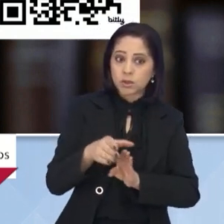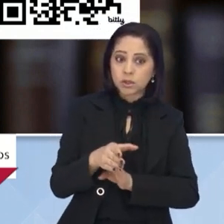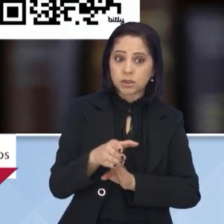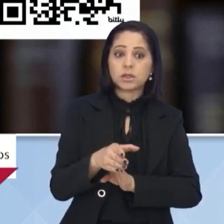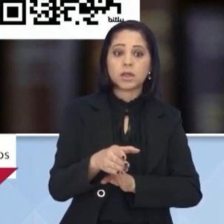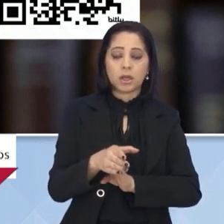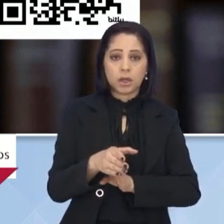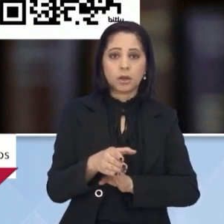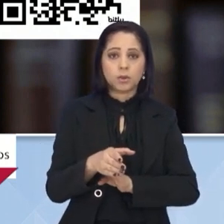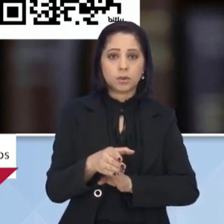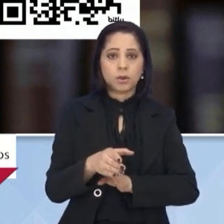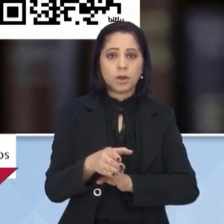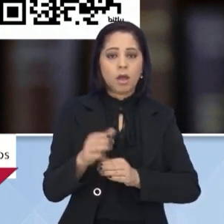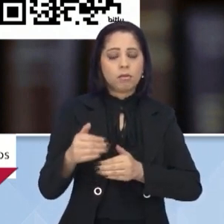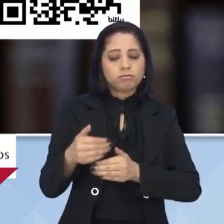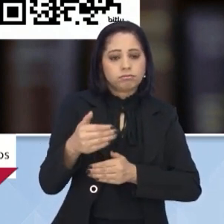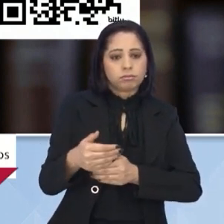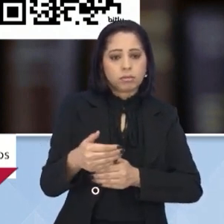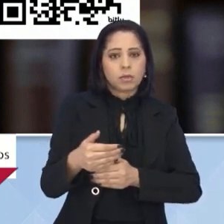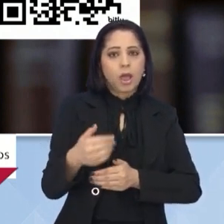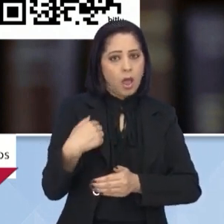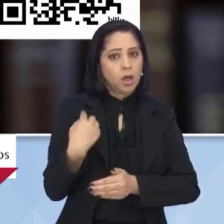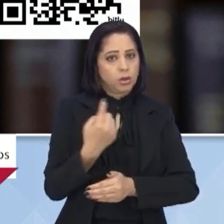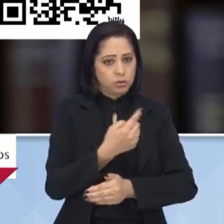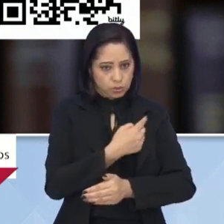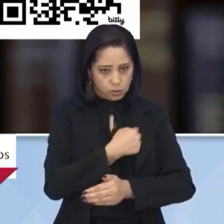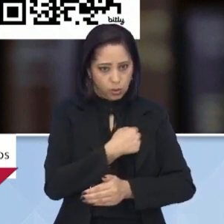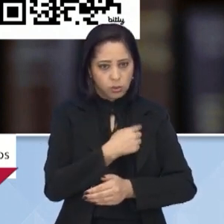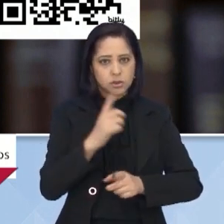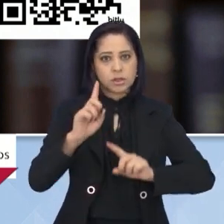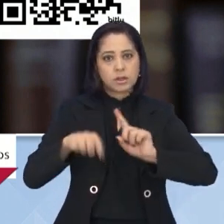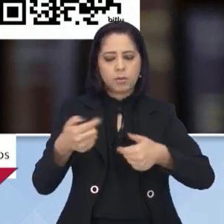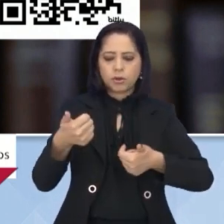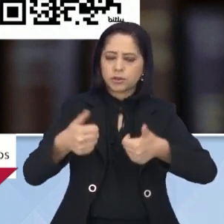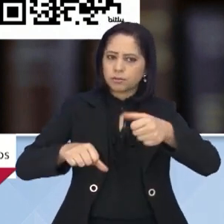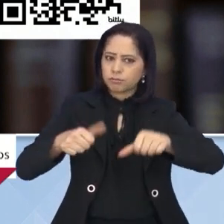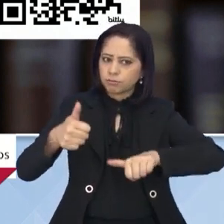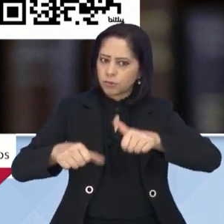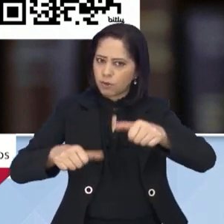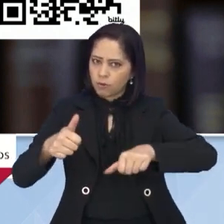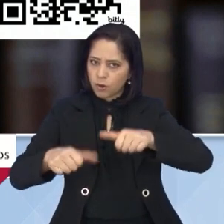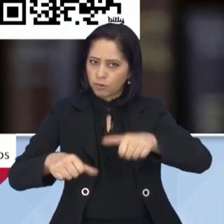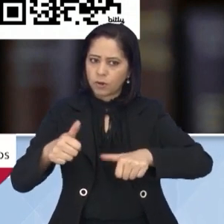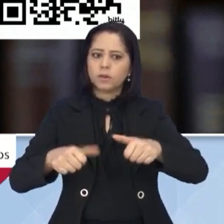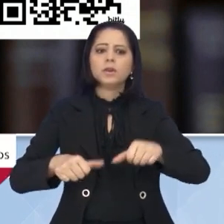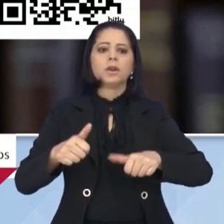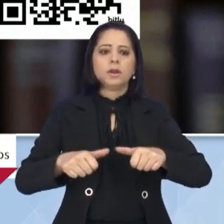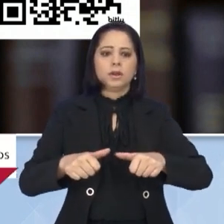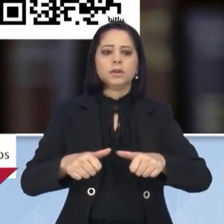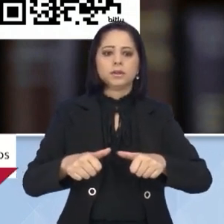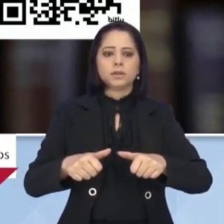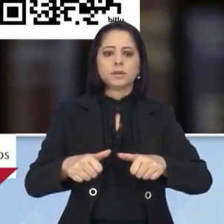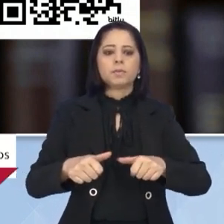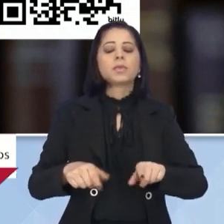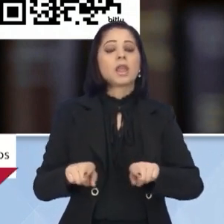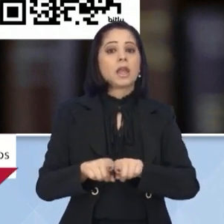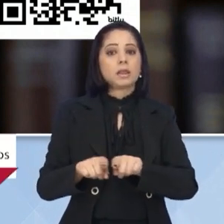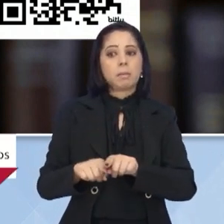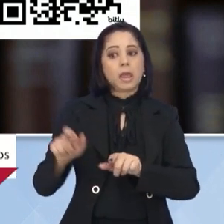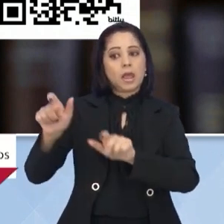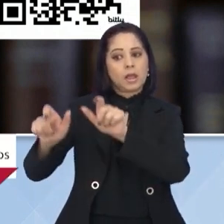de partida para nós serão obviamente ponderadas no momento posterior pelos conselheiros considerando as razões de